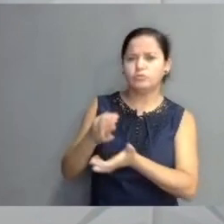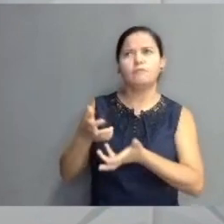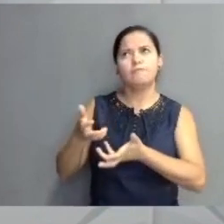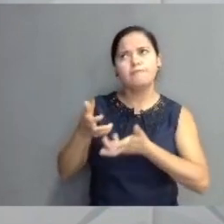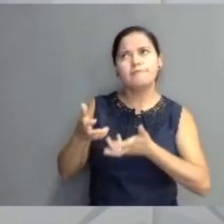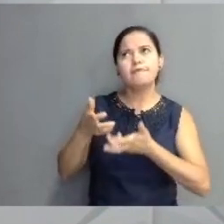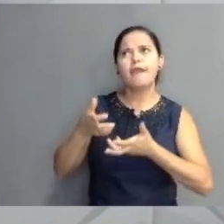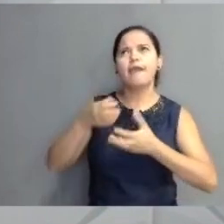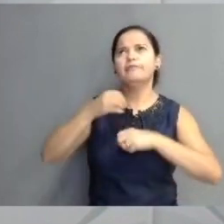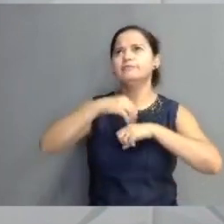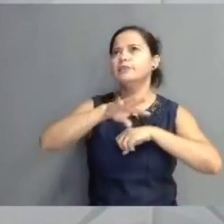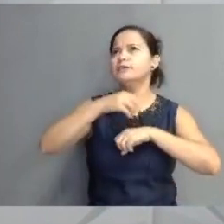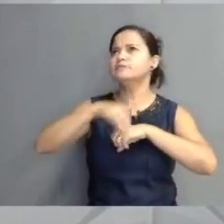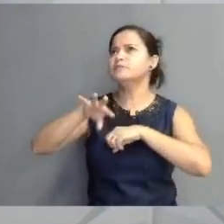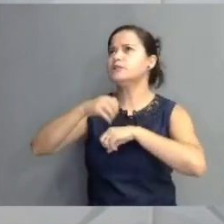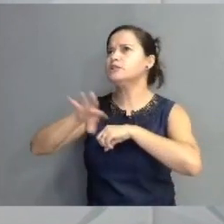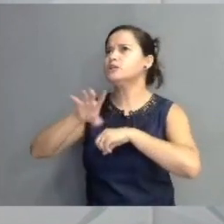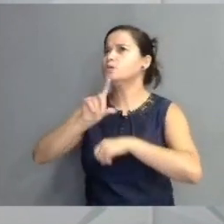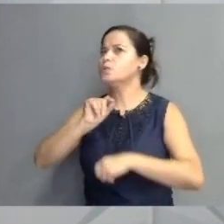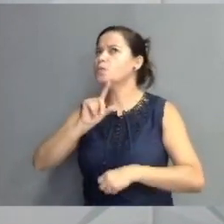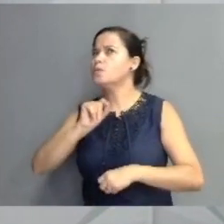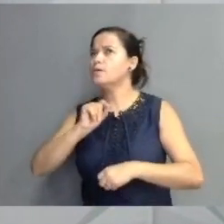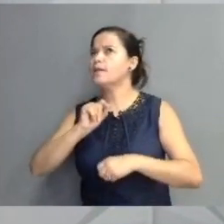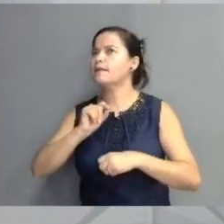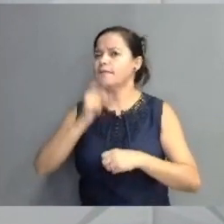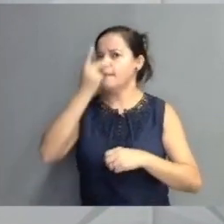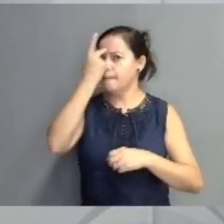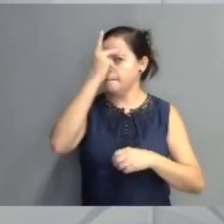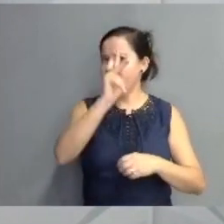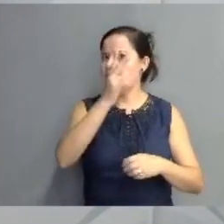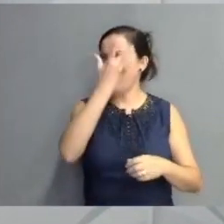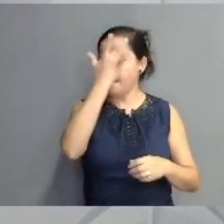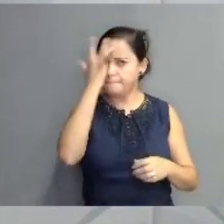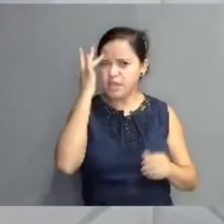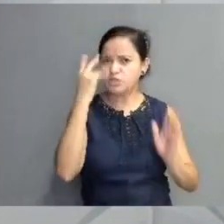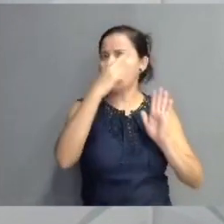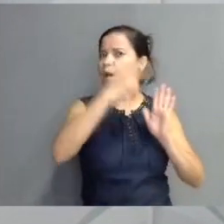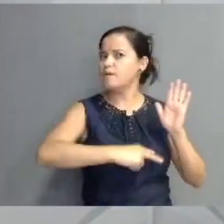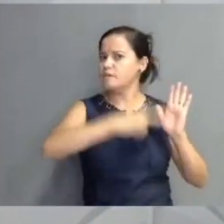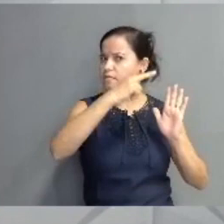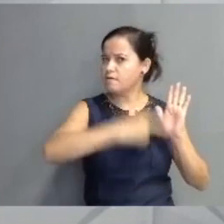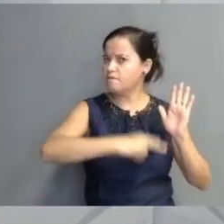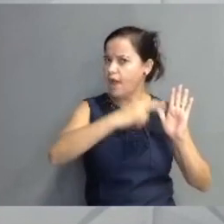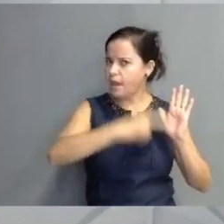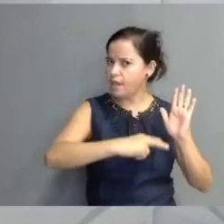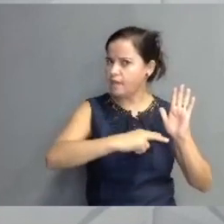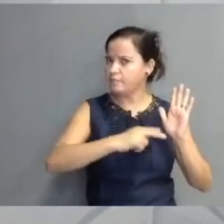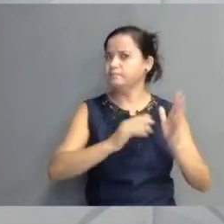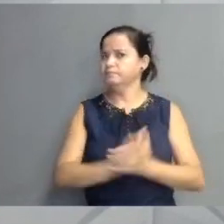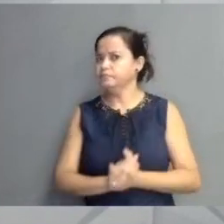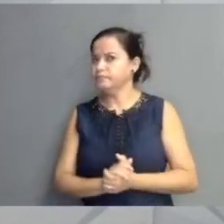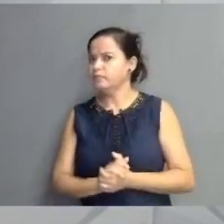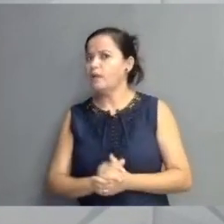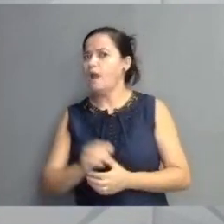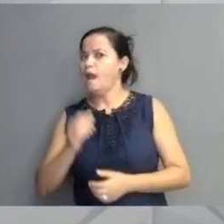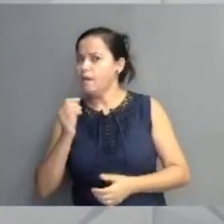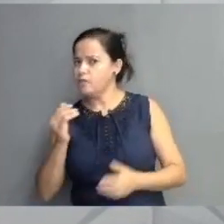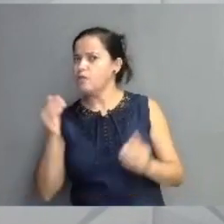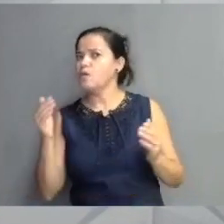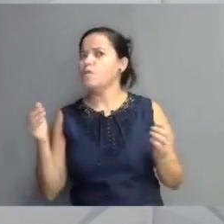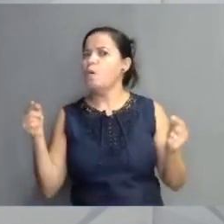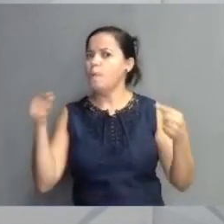o objetivo do texto é esse, é transmitir a ideia de quem escreve para quem lê. Então, com